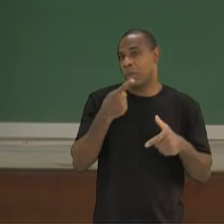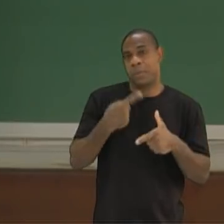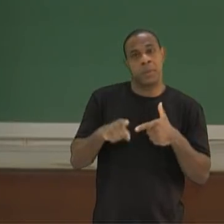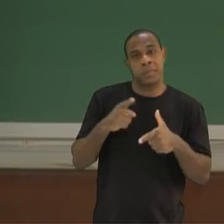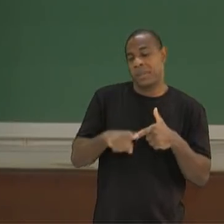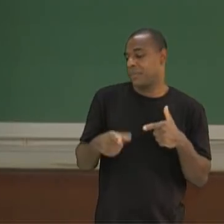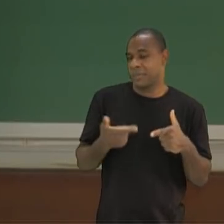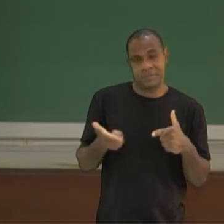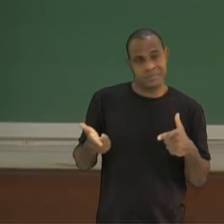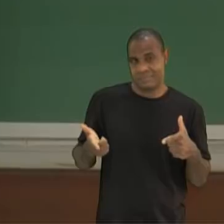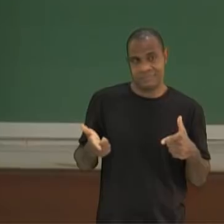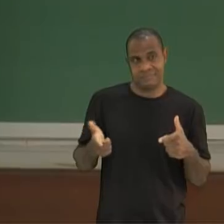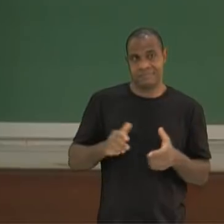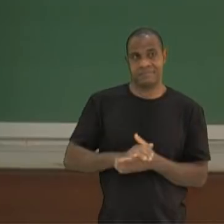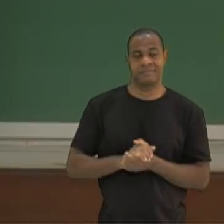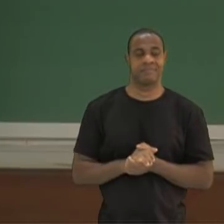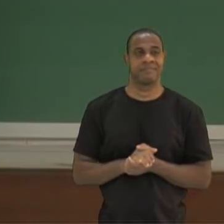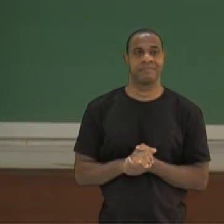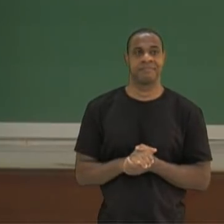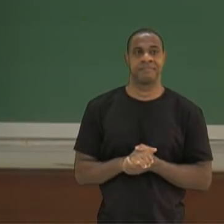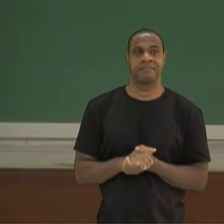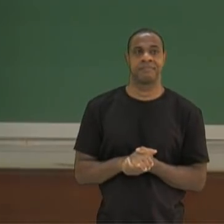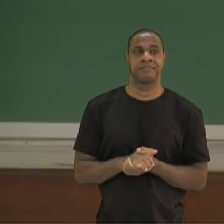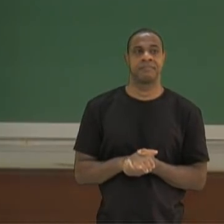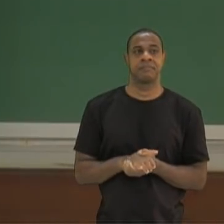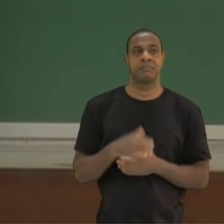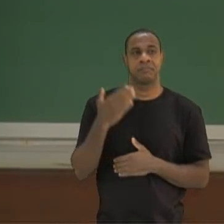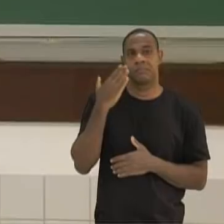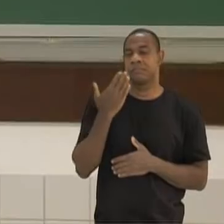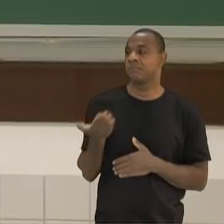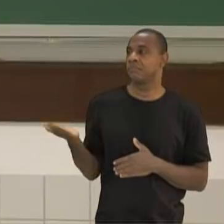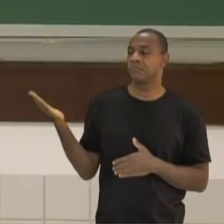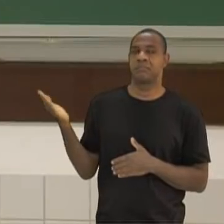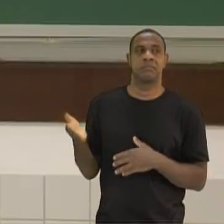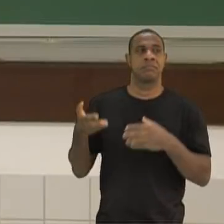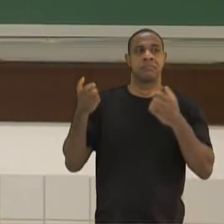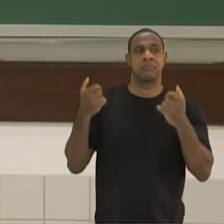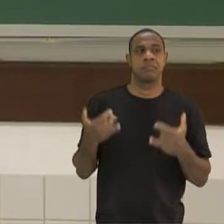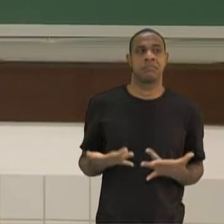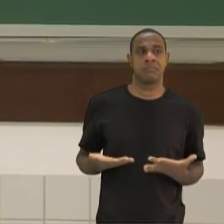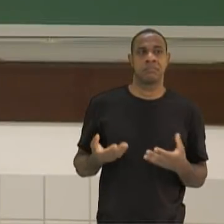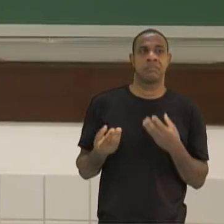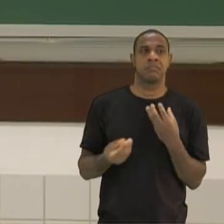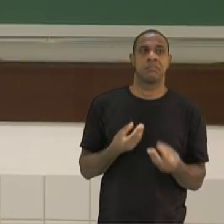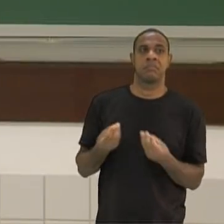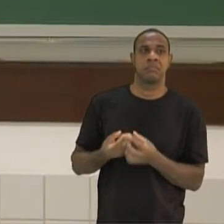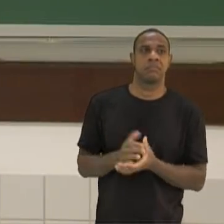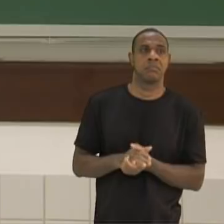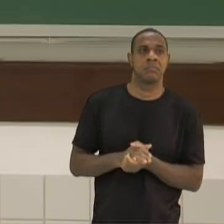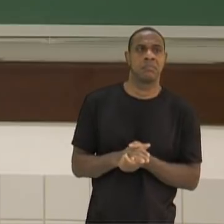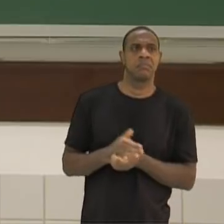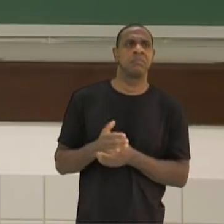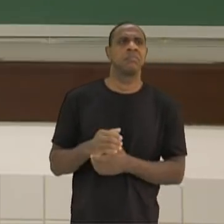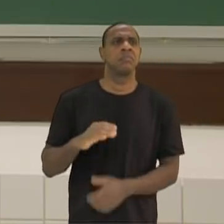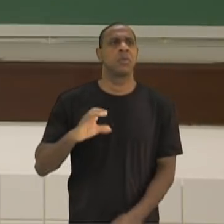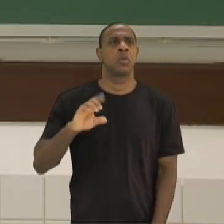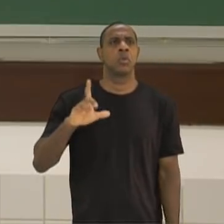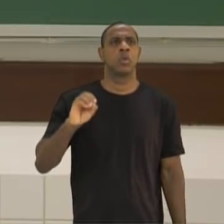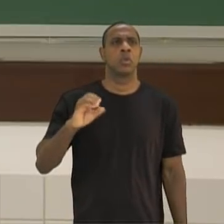certo? Tranquilo? Muito bem, ótimo. Vamos falar agora um pouquinho sobre collocations. Você já ouviu falar